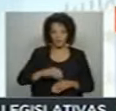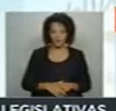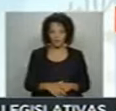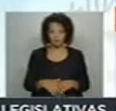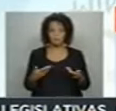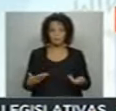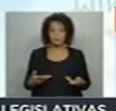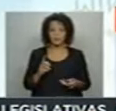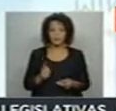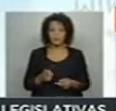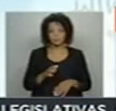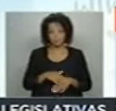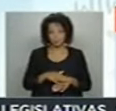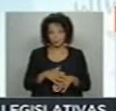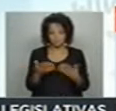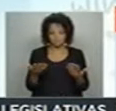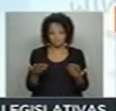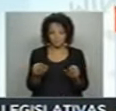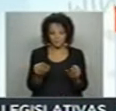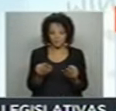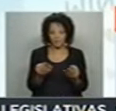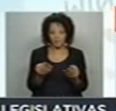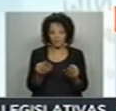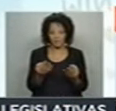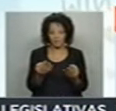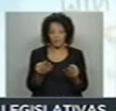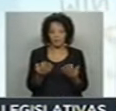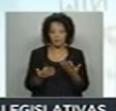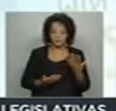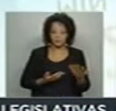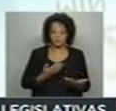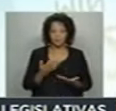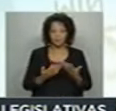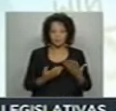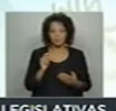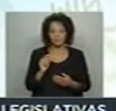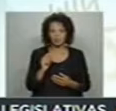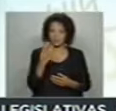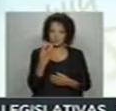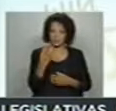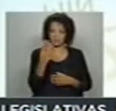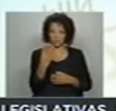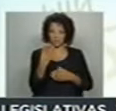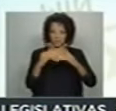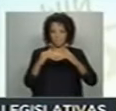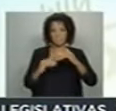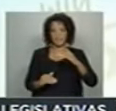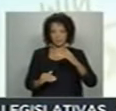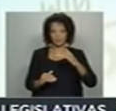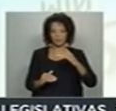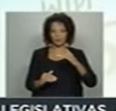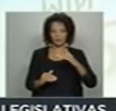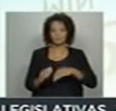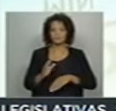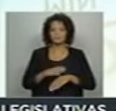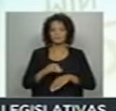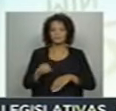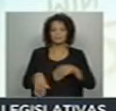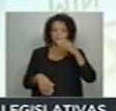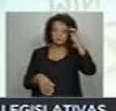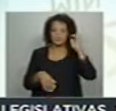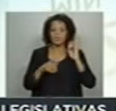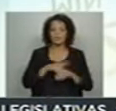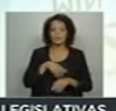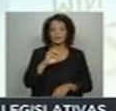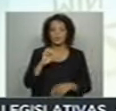Numa altura em que, como vemos, estamos a menos de 3 minutos para as